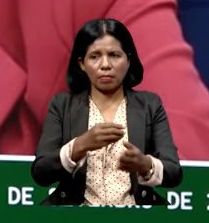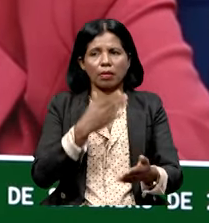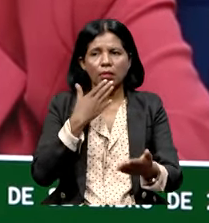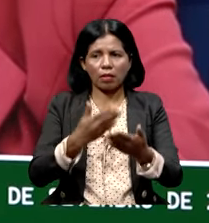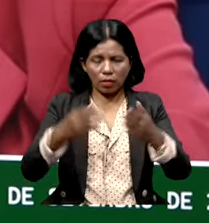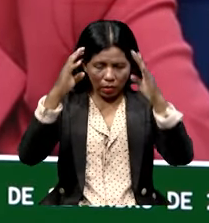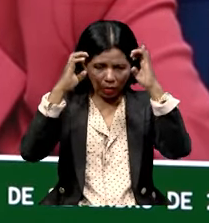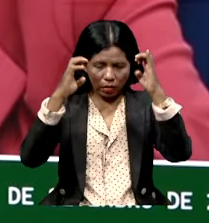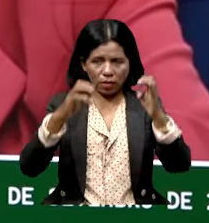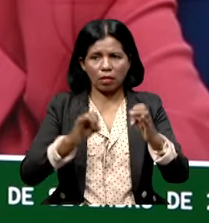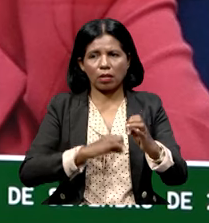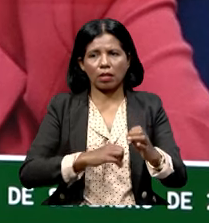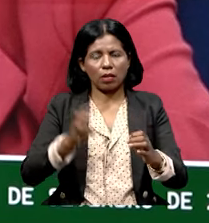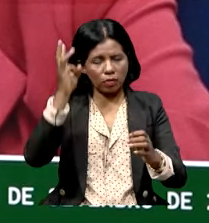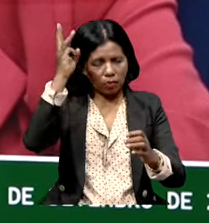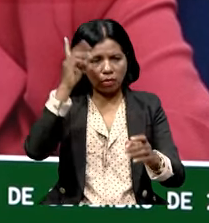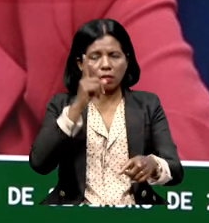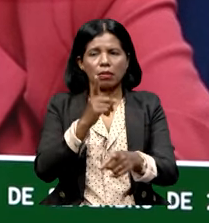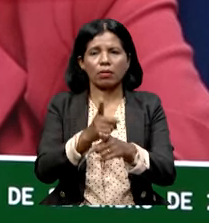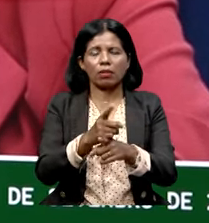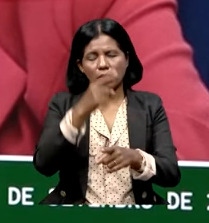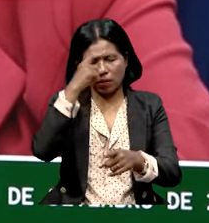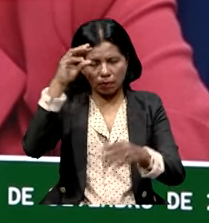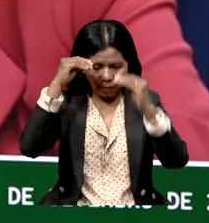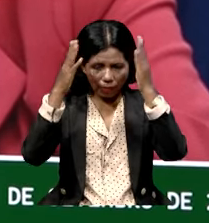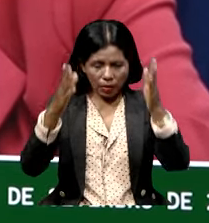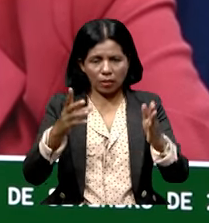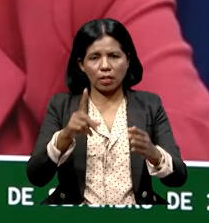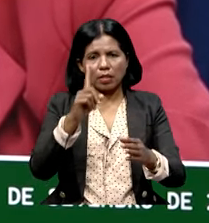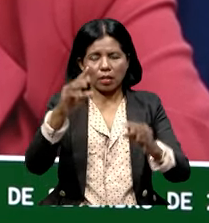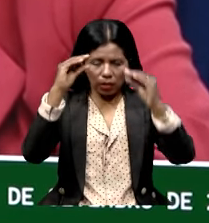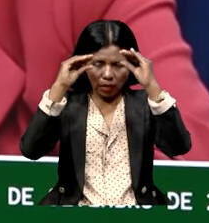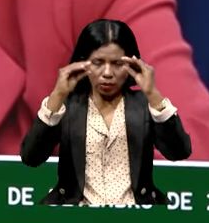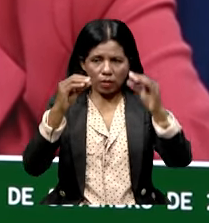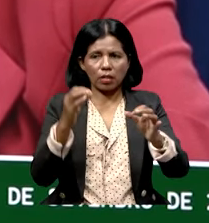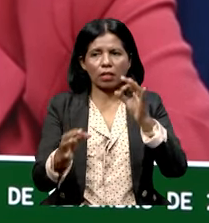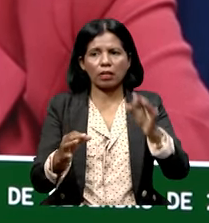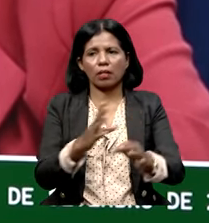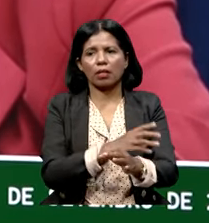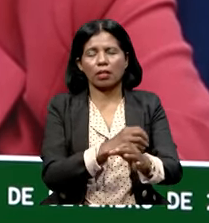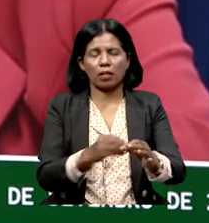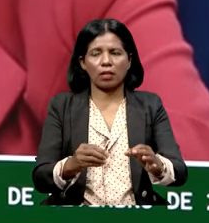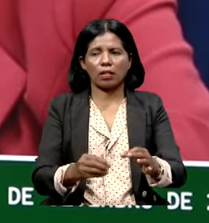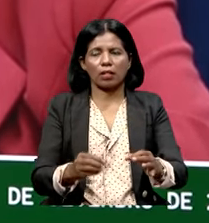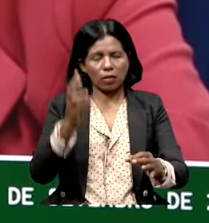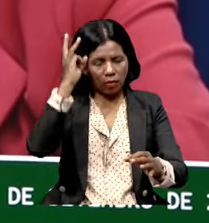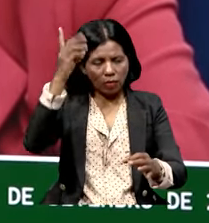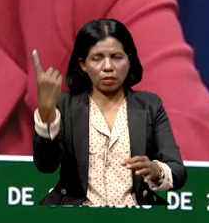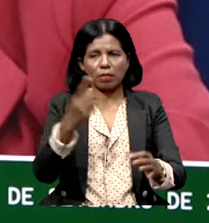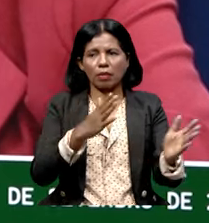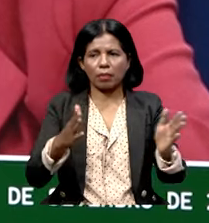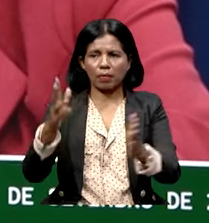dos professores, how duvida e tuan. Tamba professor ida tuba hanorin, quando nia ia condições, nia só preocupa det ma